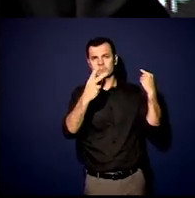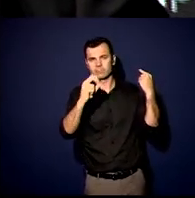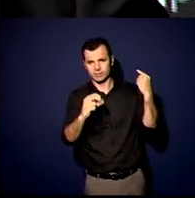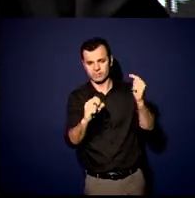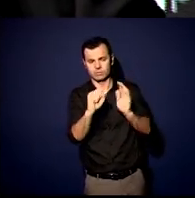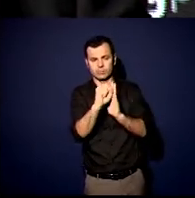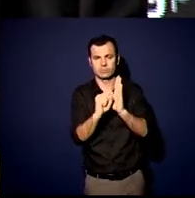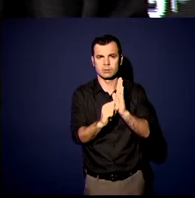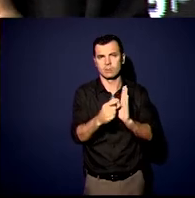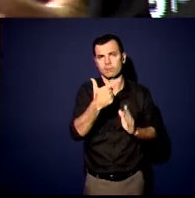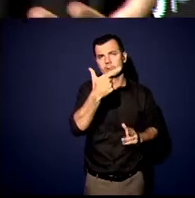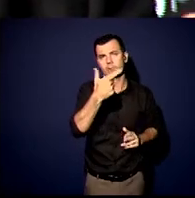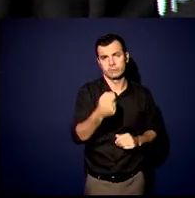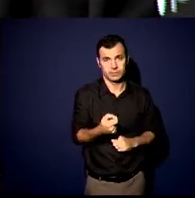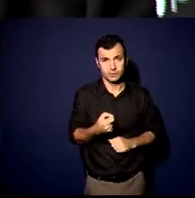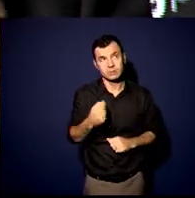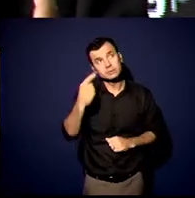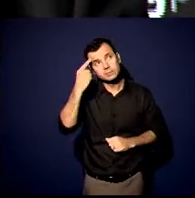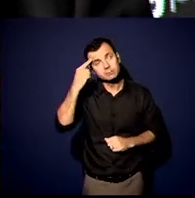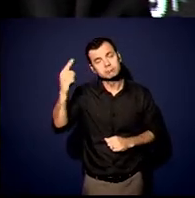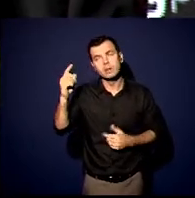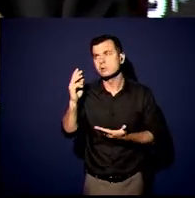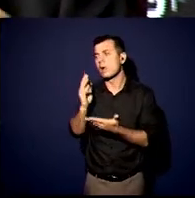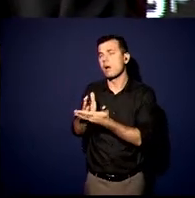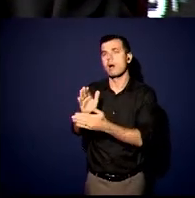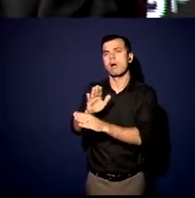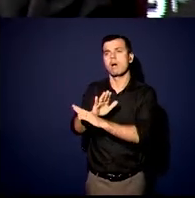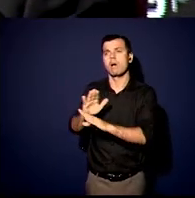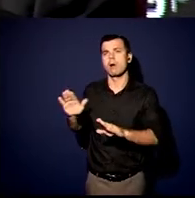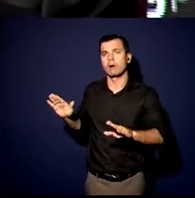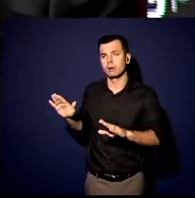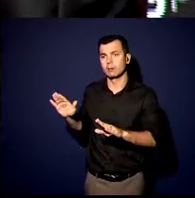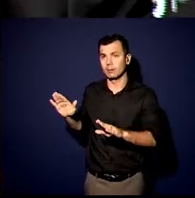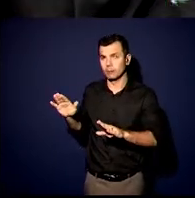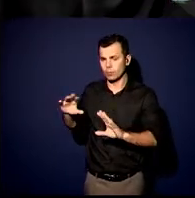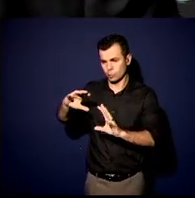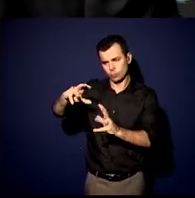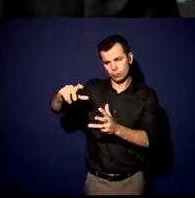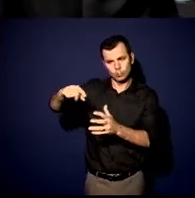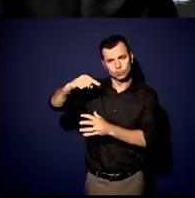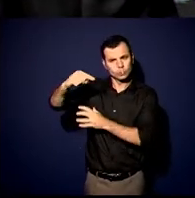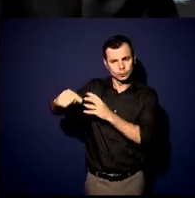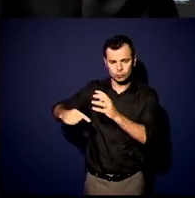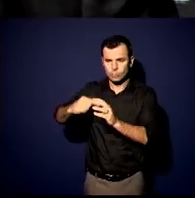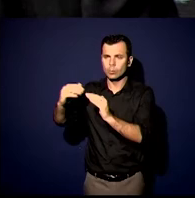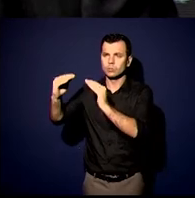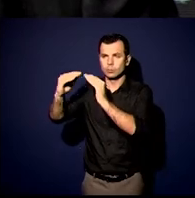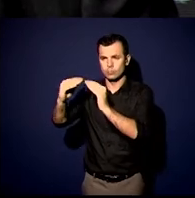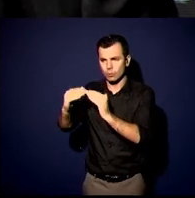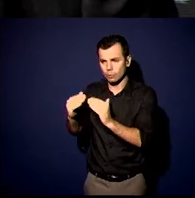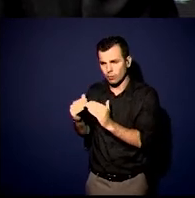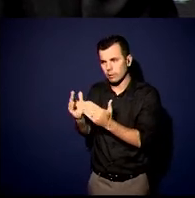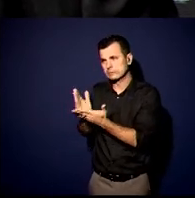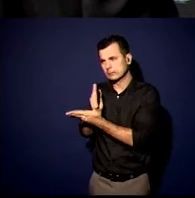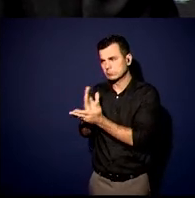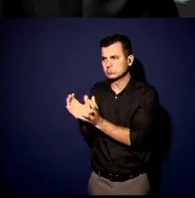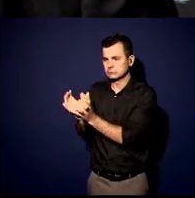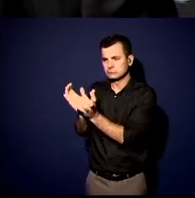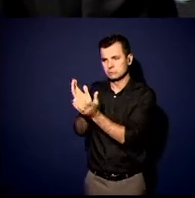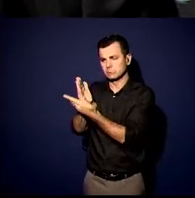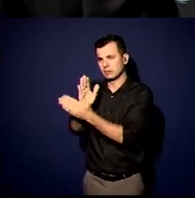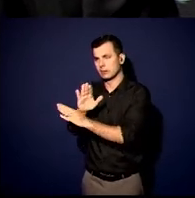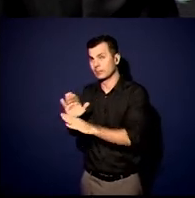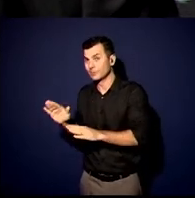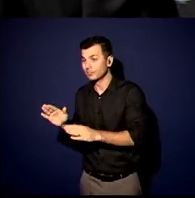e que nós julgarmos abandonados por uma espécie de consenso Universal em torno de certos canos